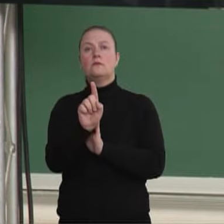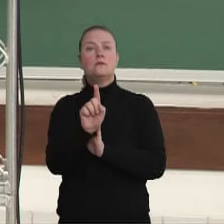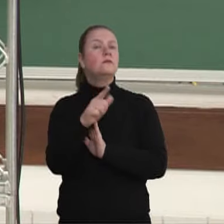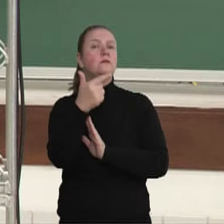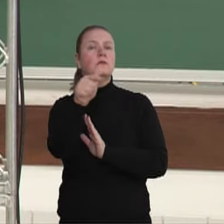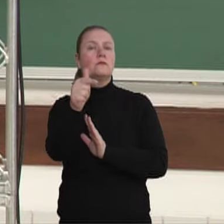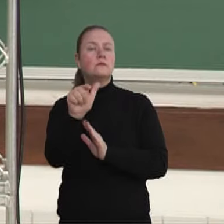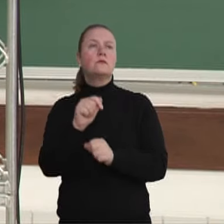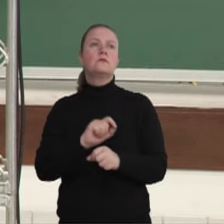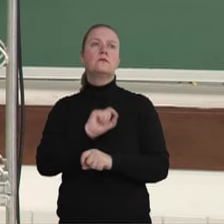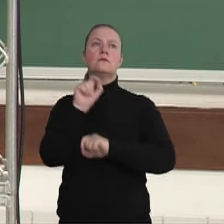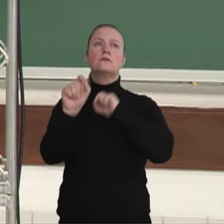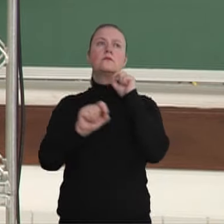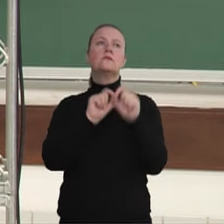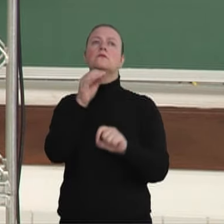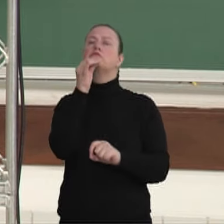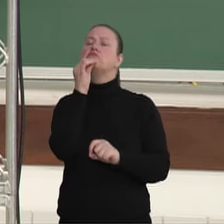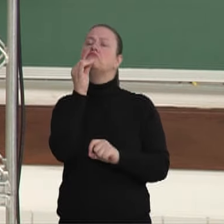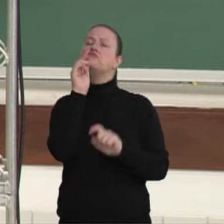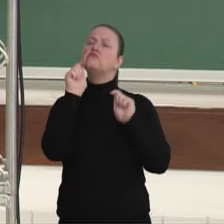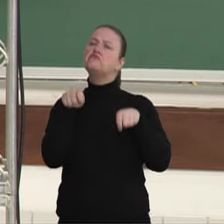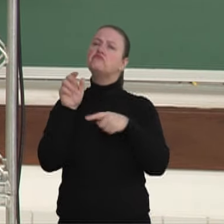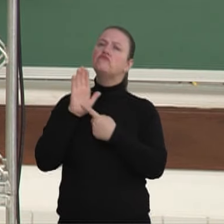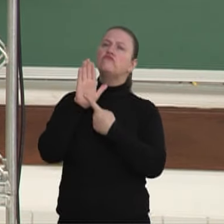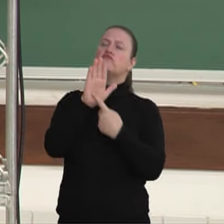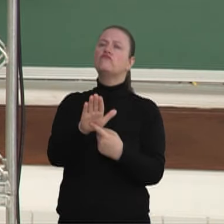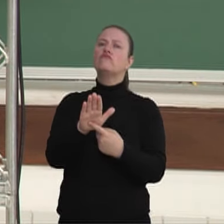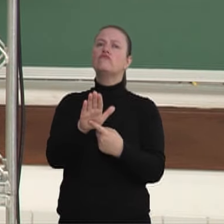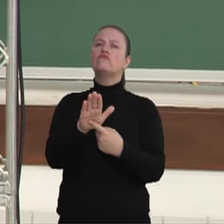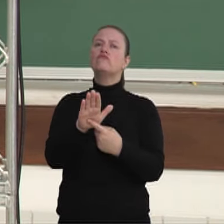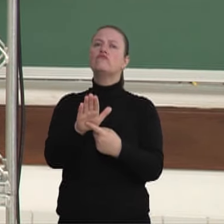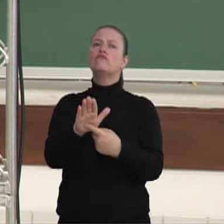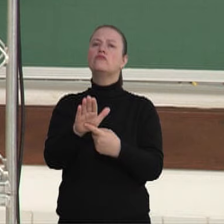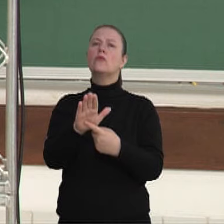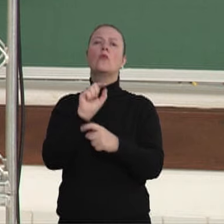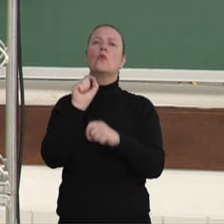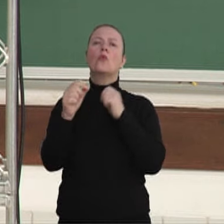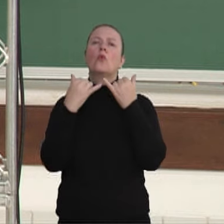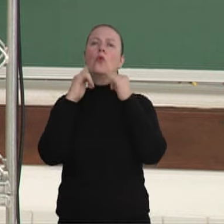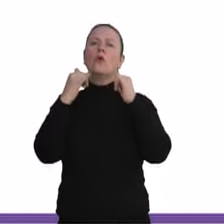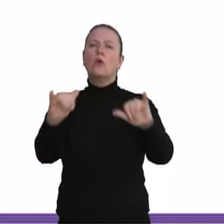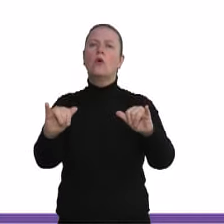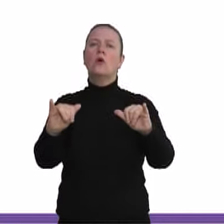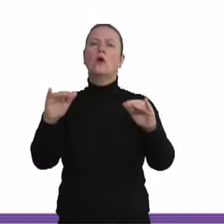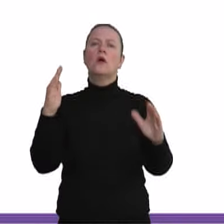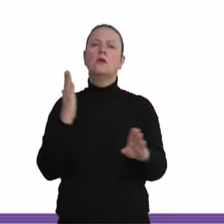ali ó. Qual desses exemplos pode representar melhor o fluxo de calor por convecção?